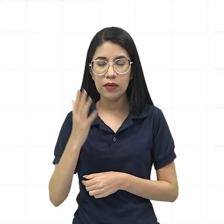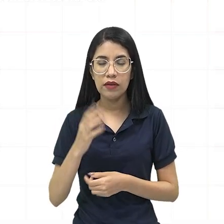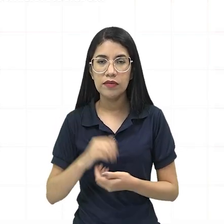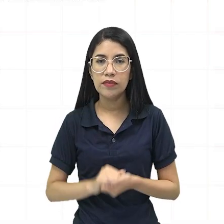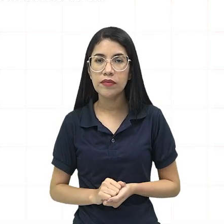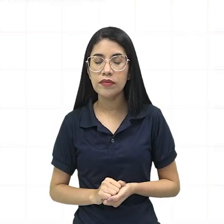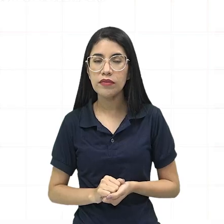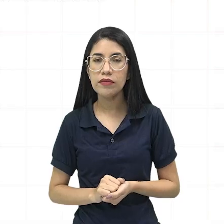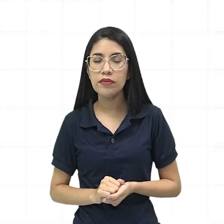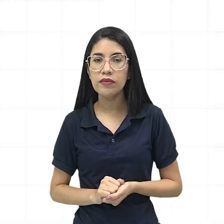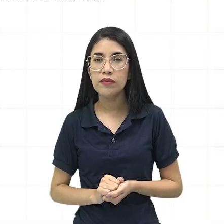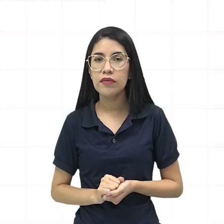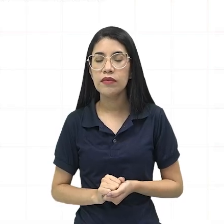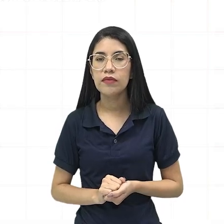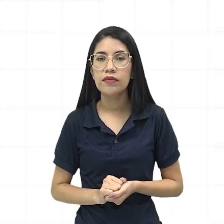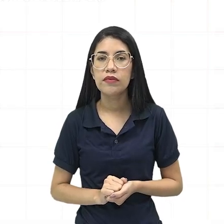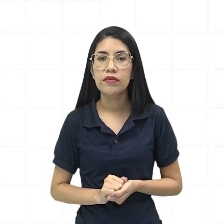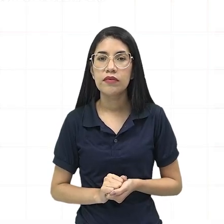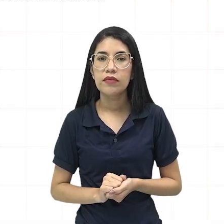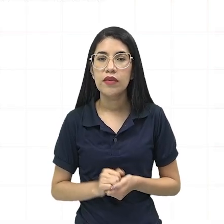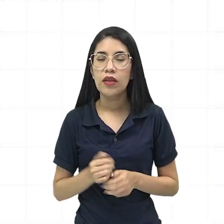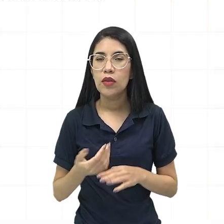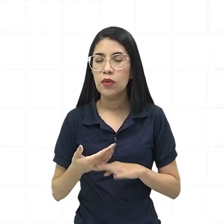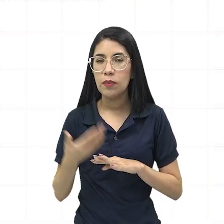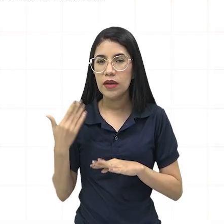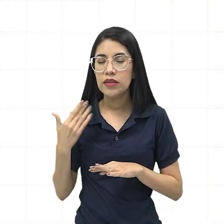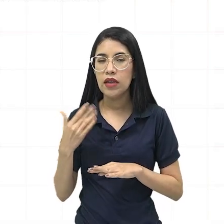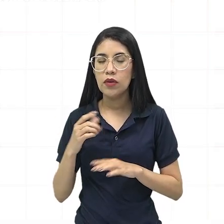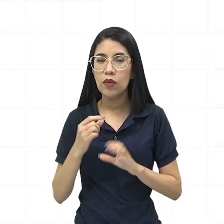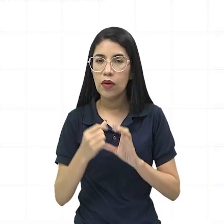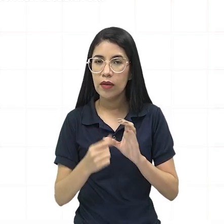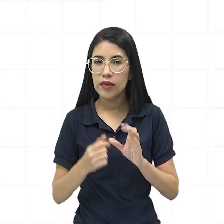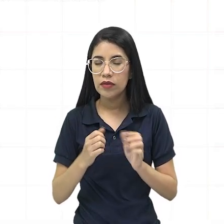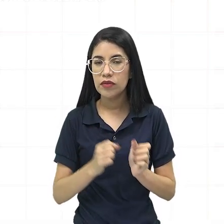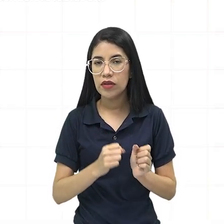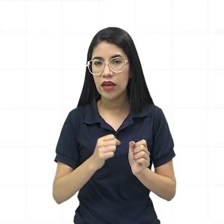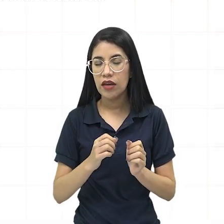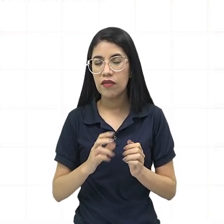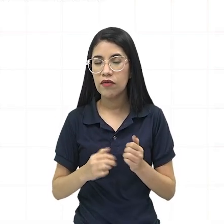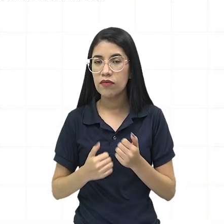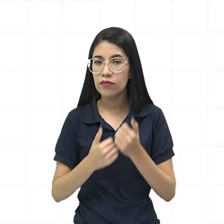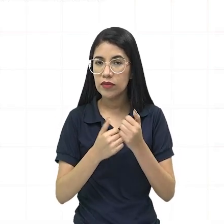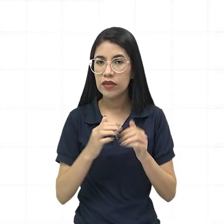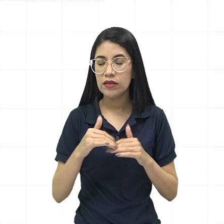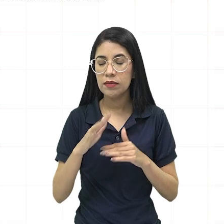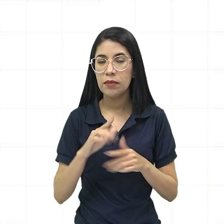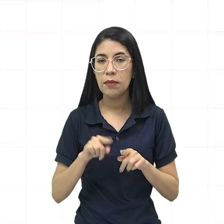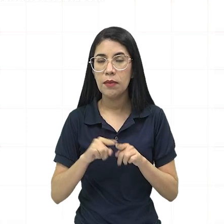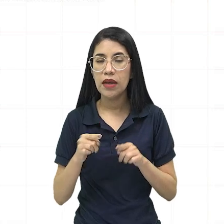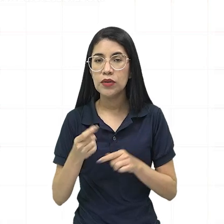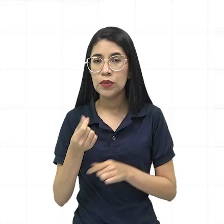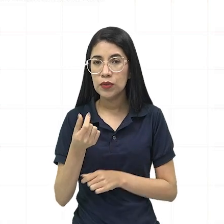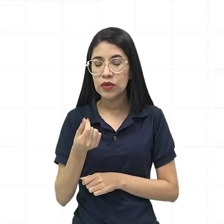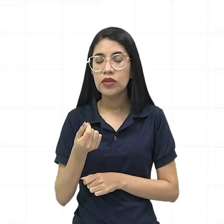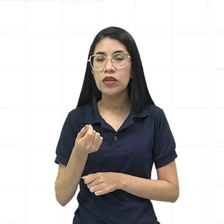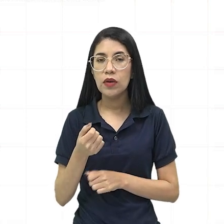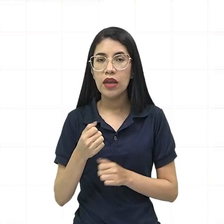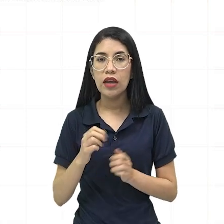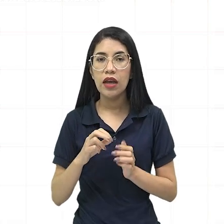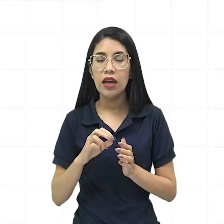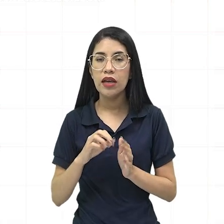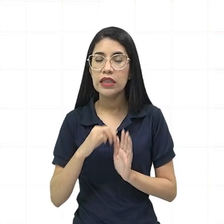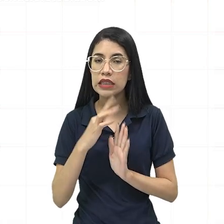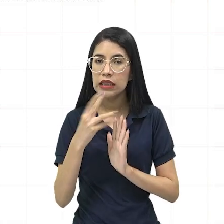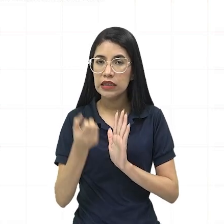Revolução Industrial, tá? Quando o capitalismo industrial se fortalece. Mas o dinheiro, ele vai se tornar símbolo de